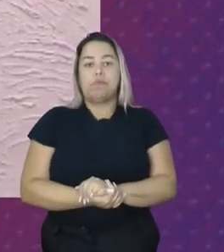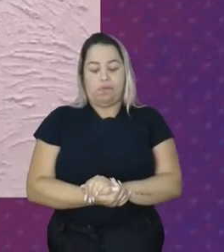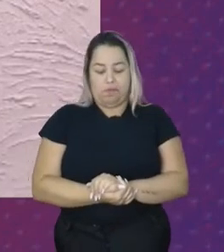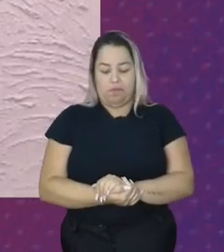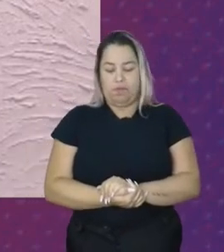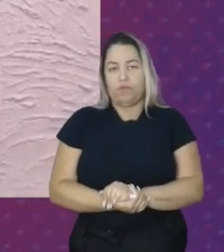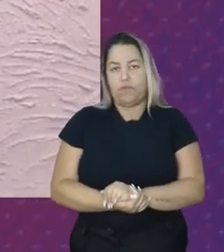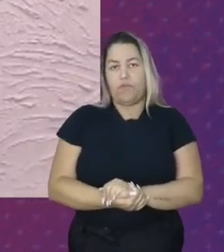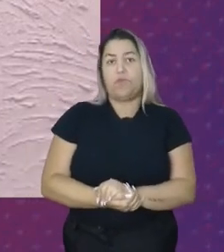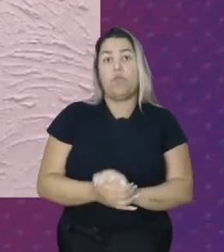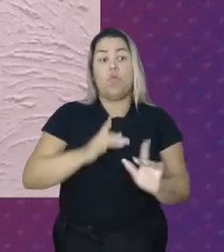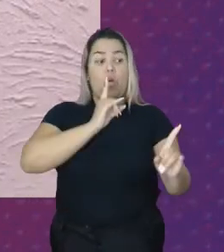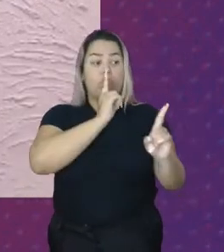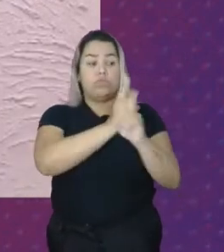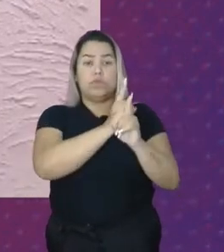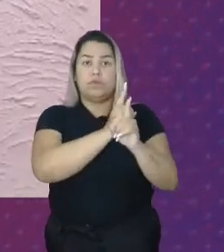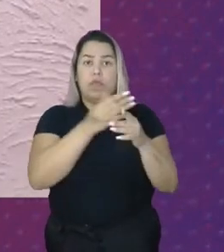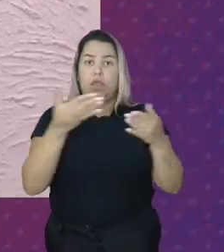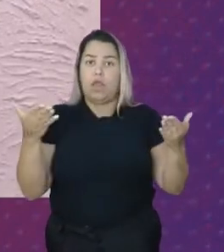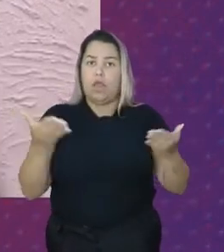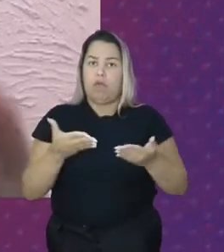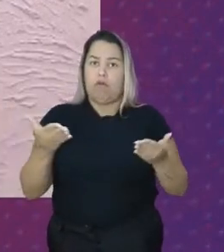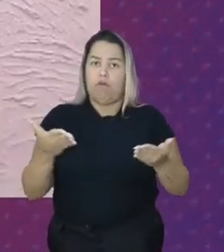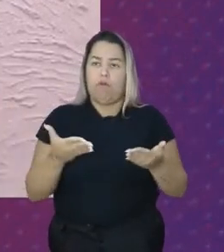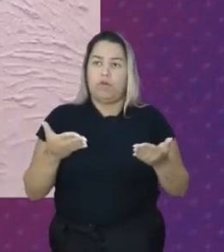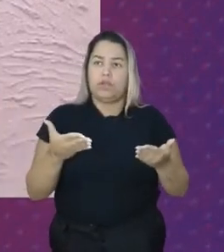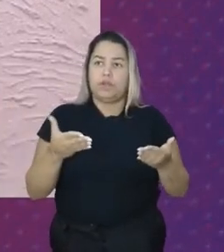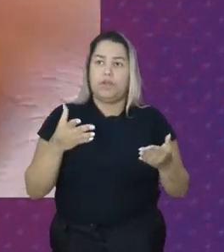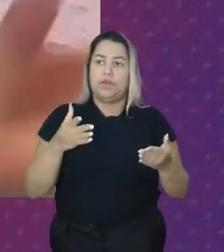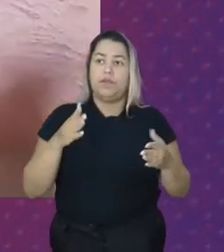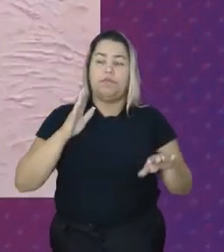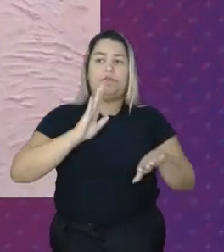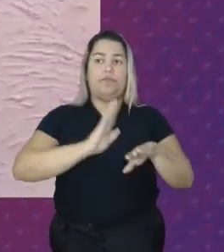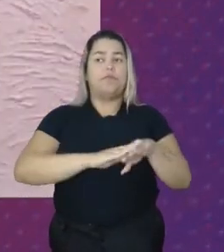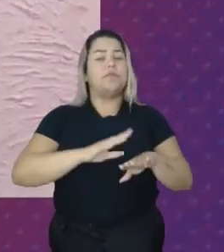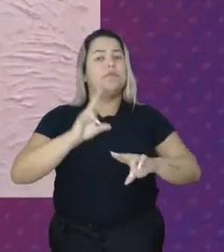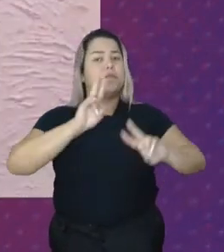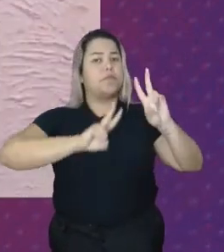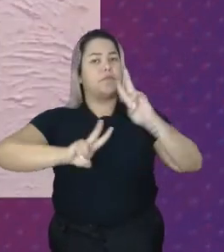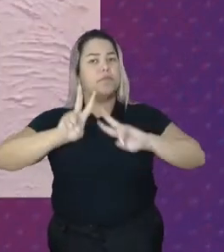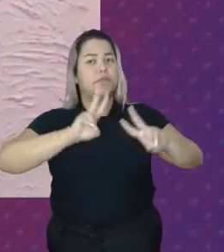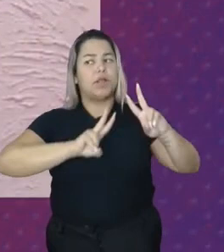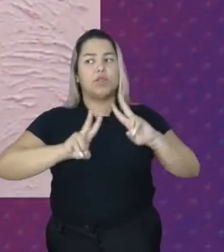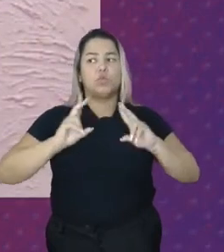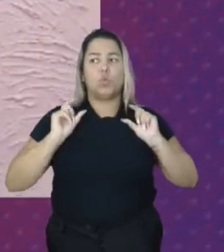Quando é descoberto agora, né? Porque está mais legível, mais